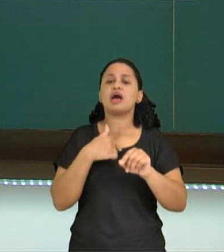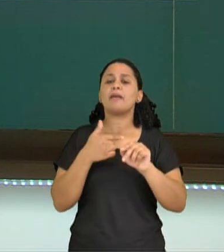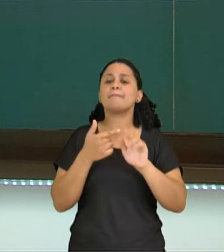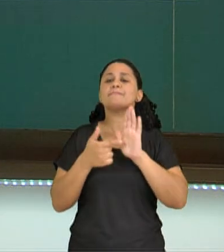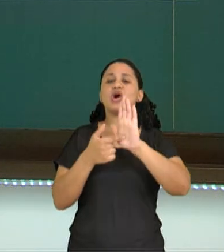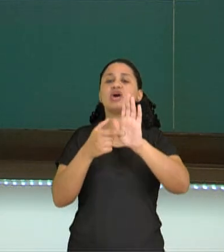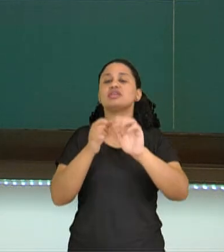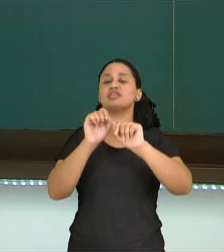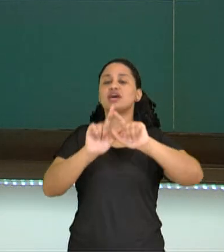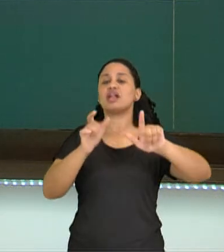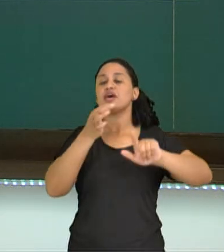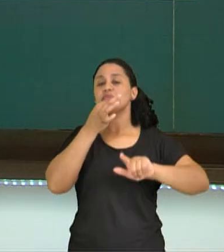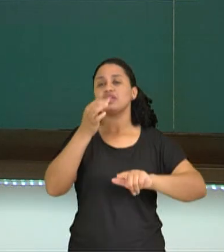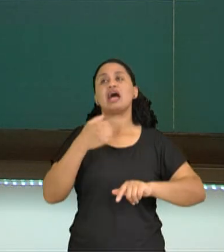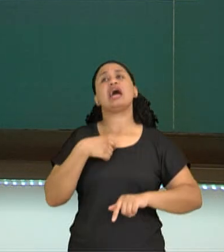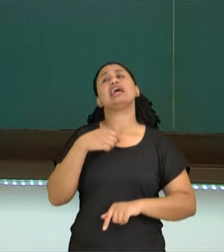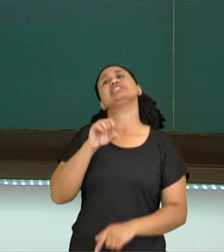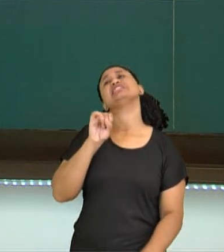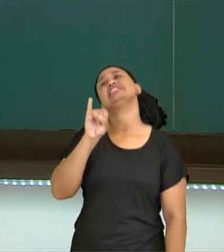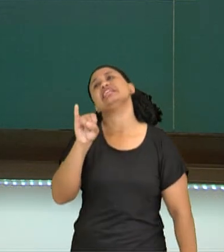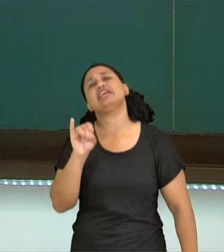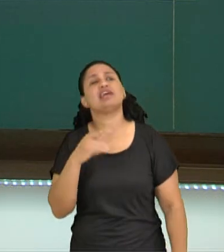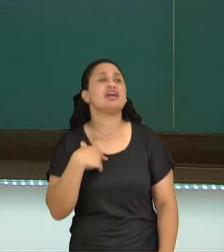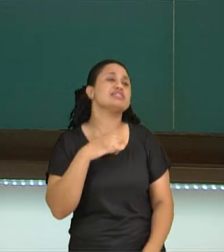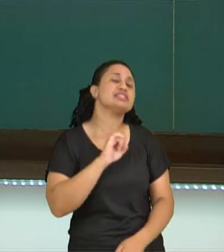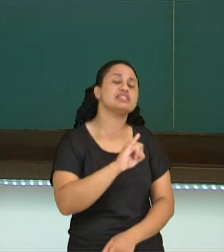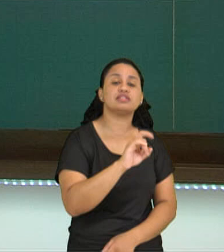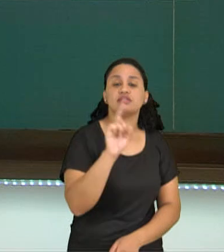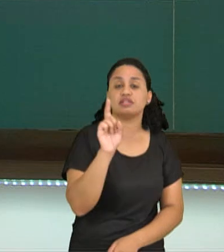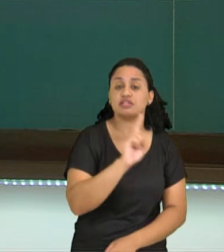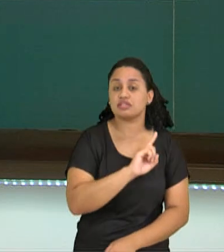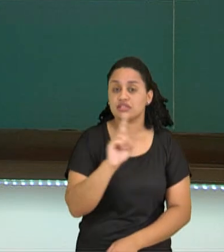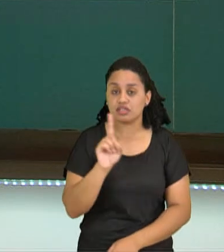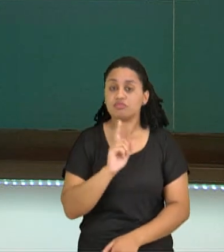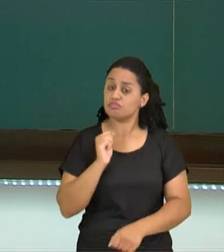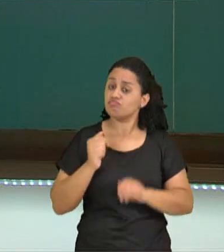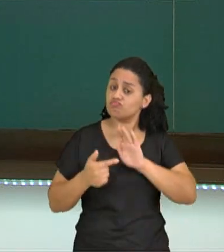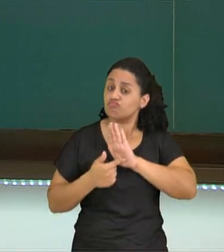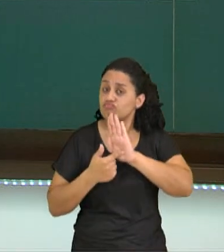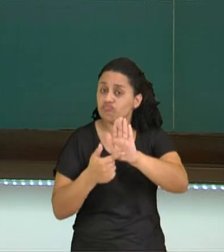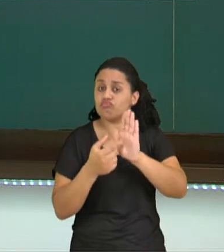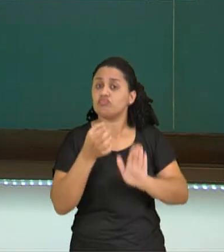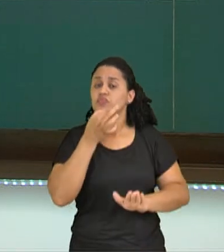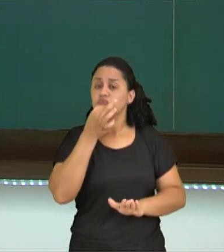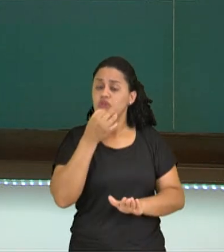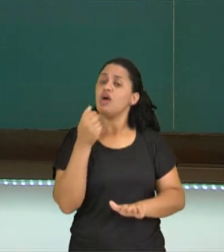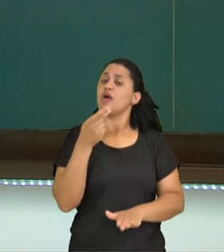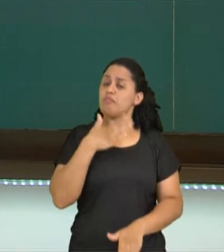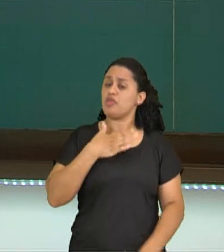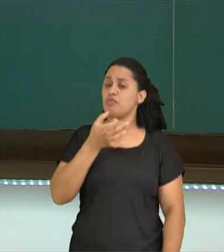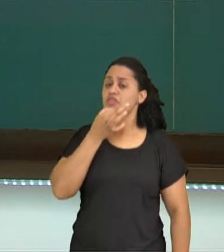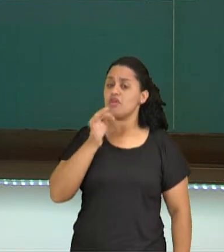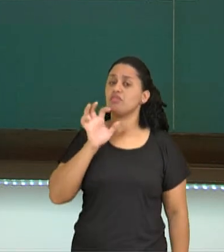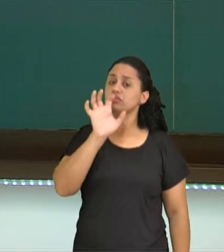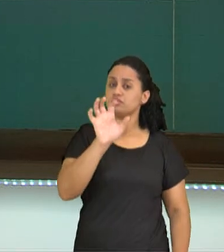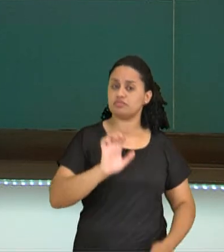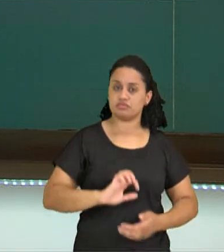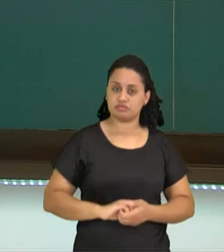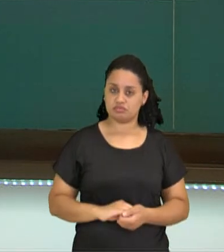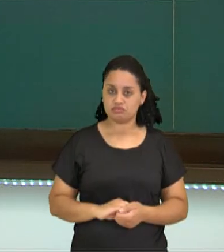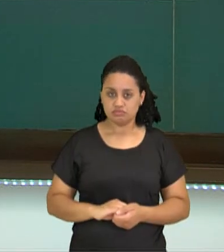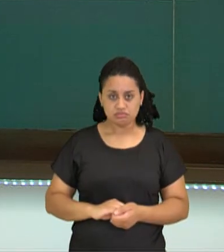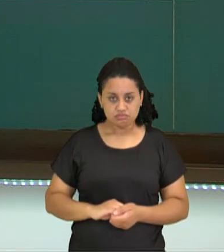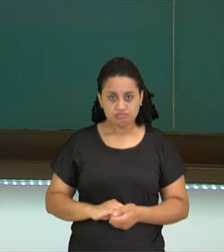não pode dizer, se fosse isso, se fosse aquilo. Ele precisa, já no começo, falar, minha opinião é essa.